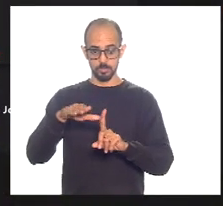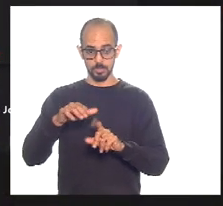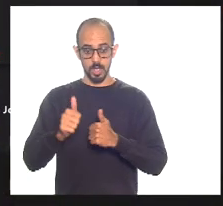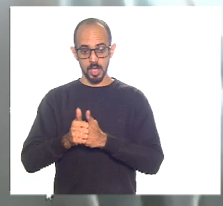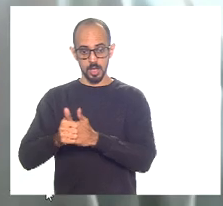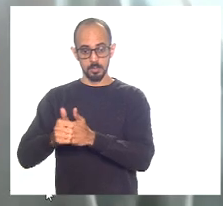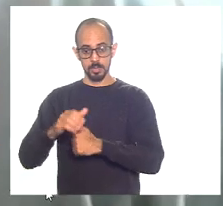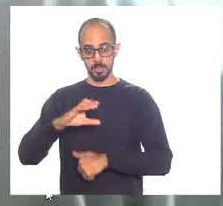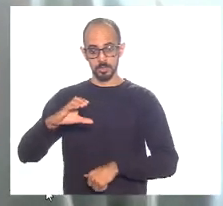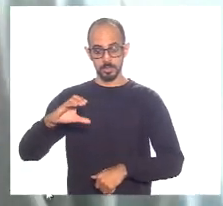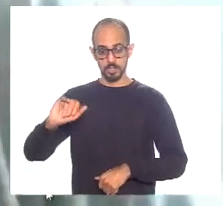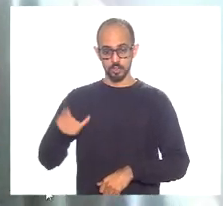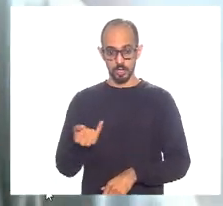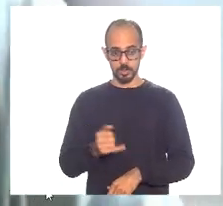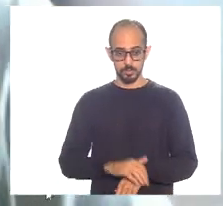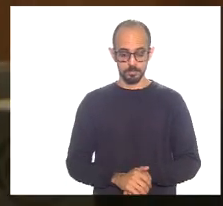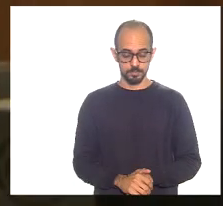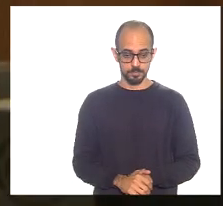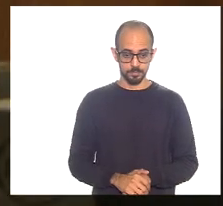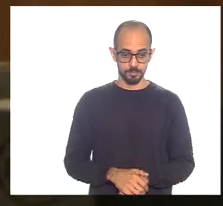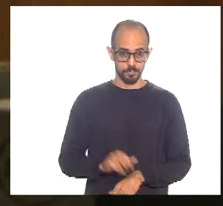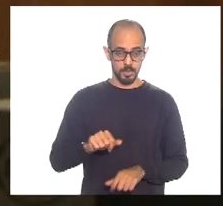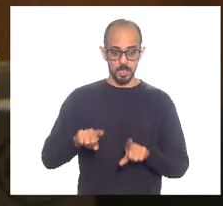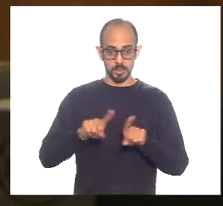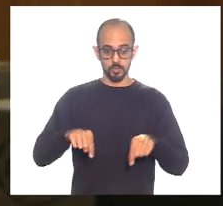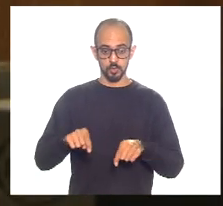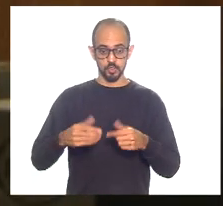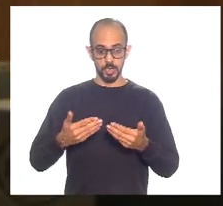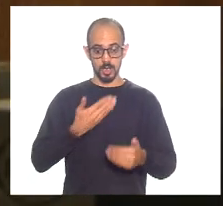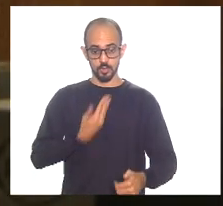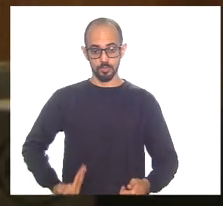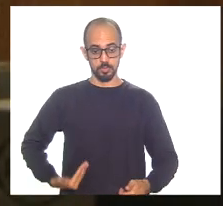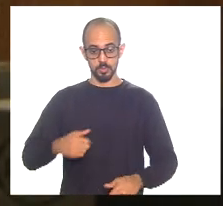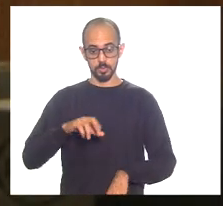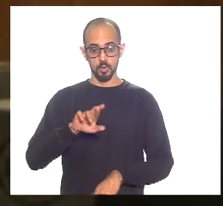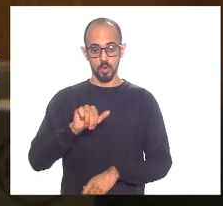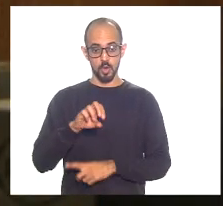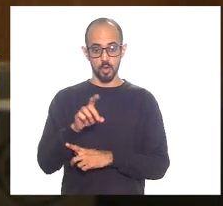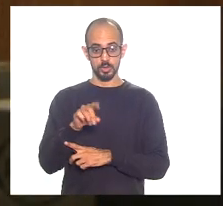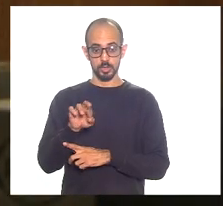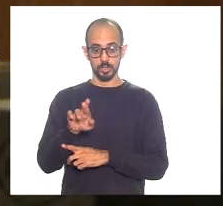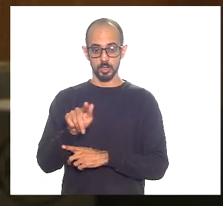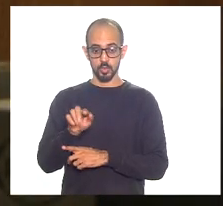Acompanho o parecer da CCJ. Pela Comissão de Servidores Públicos, deputado Rodrigo Amorim.